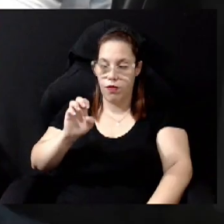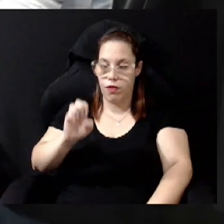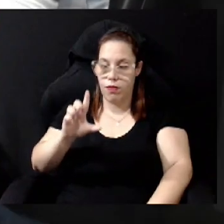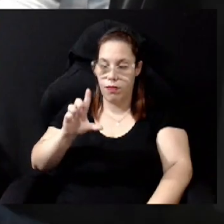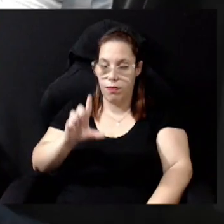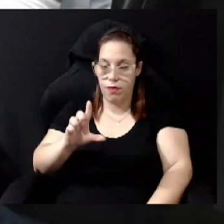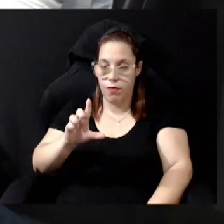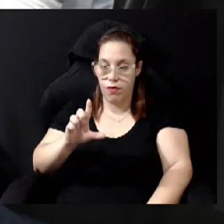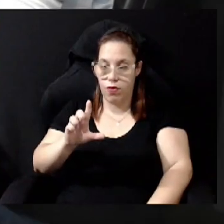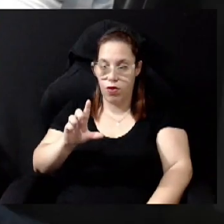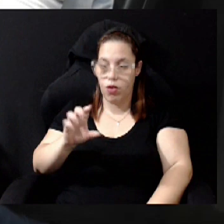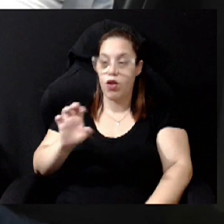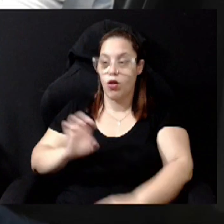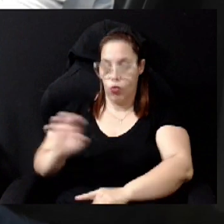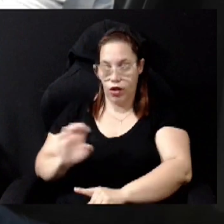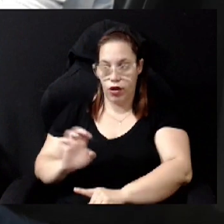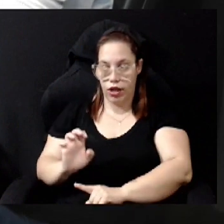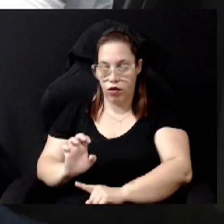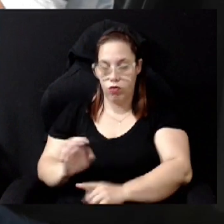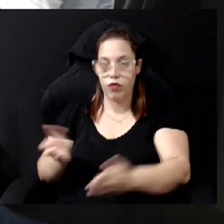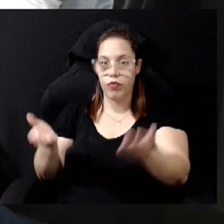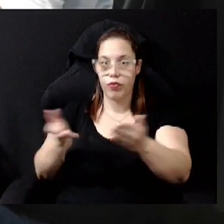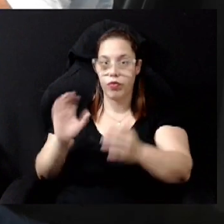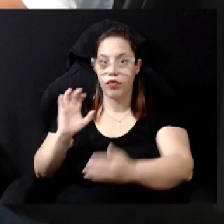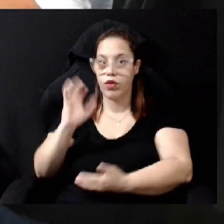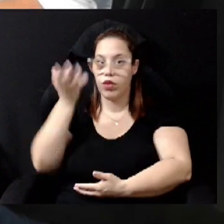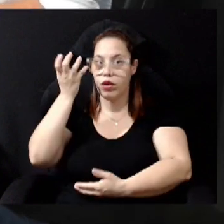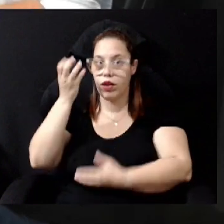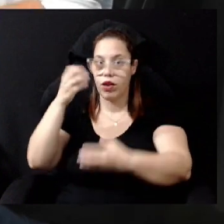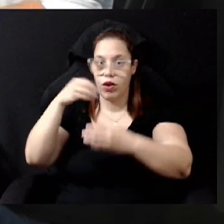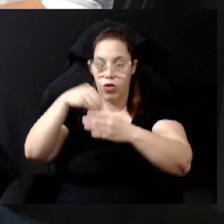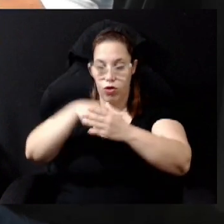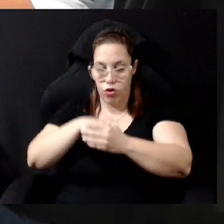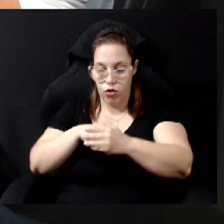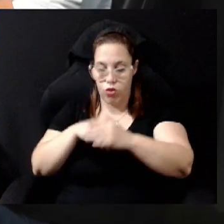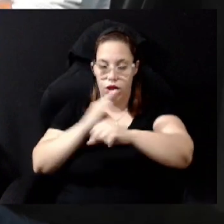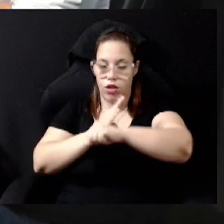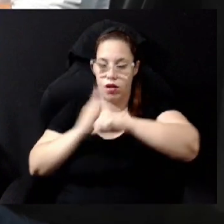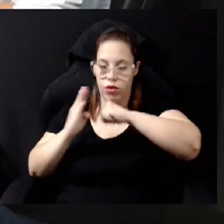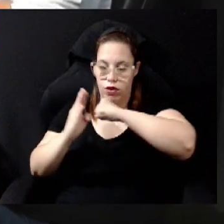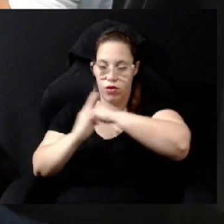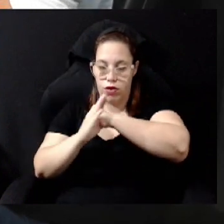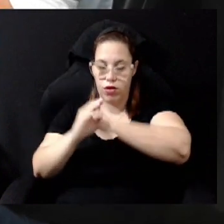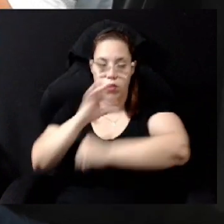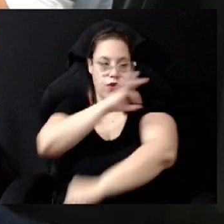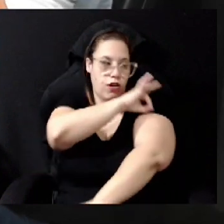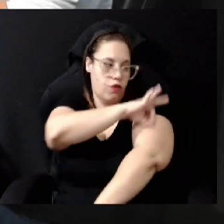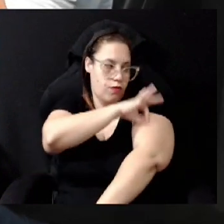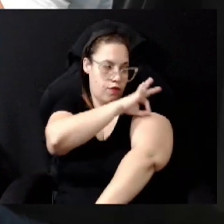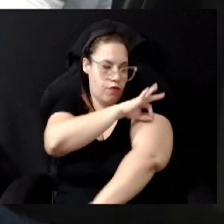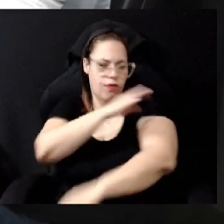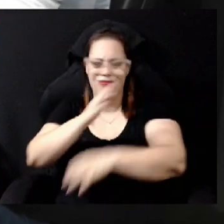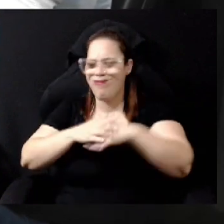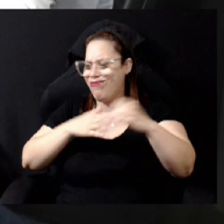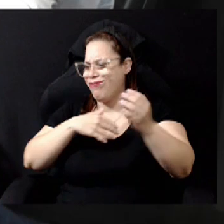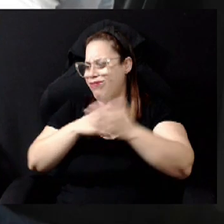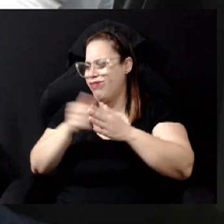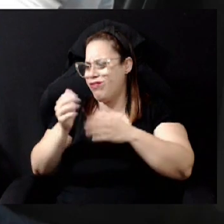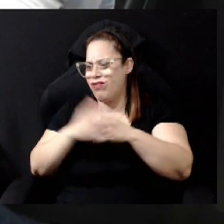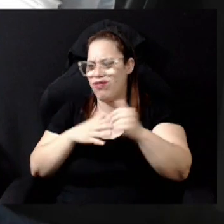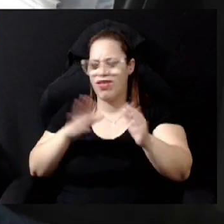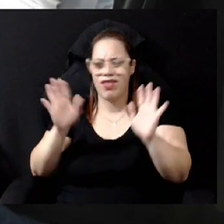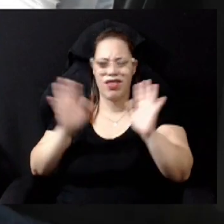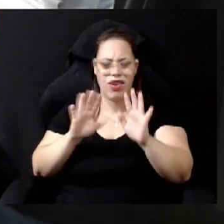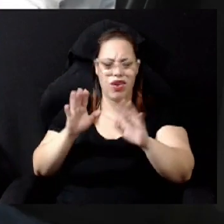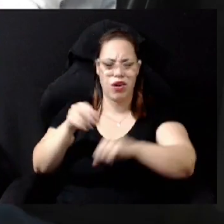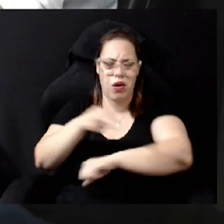Estado. Que é do Estado. Agora, o que está acontecendo dentro do bairro é prefeitura. Não tem nada a ver com a obra principal. Nada a ver com a obra